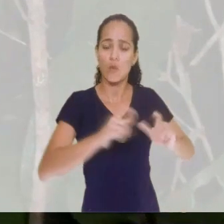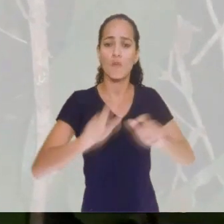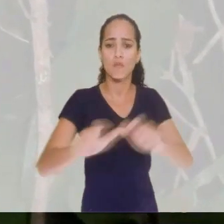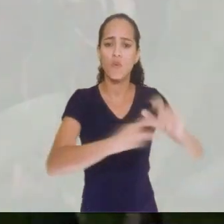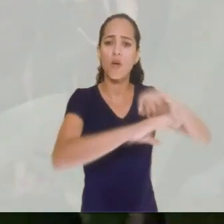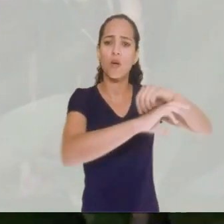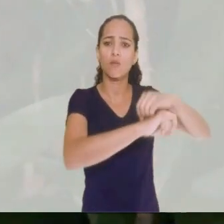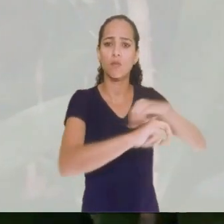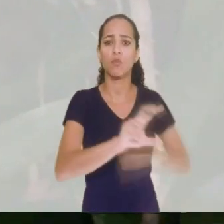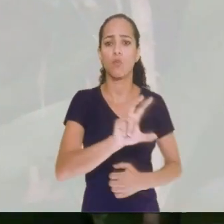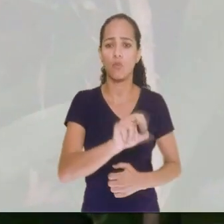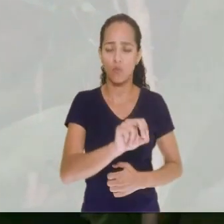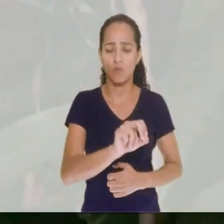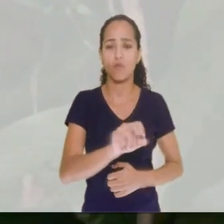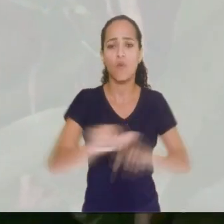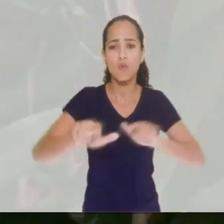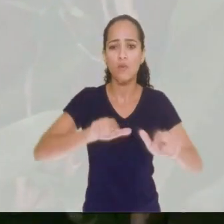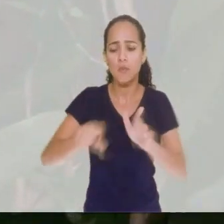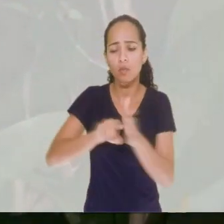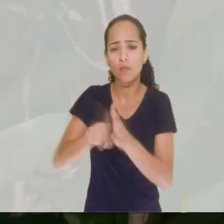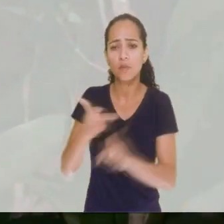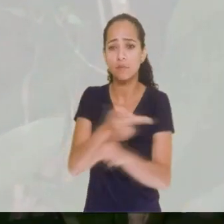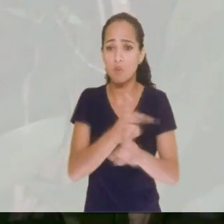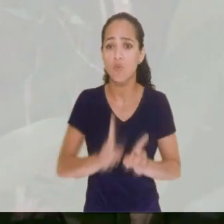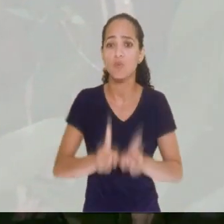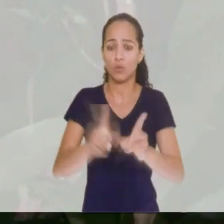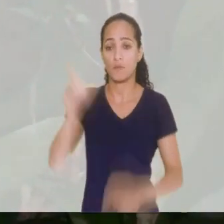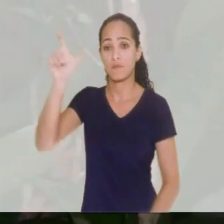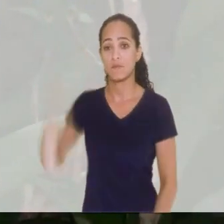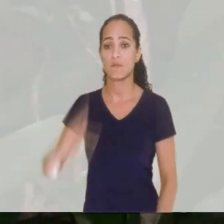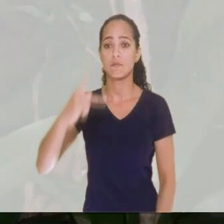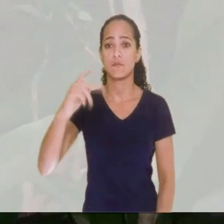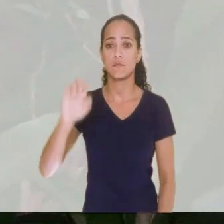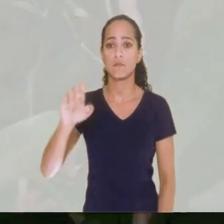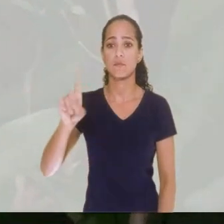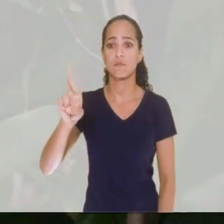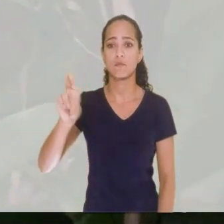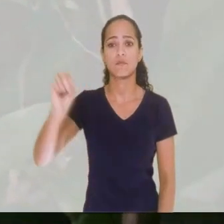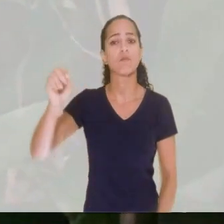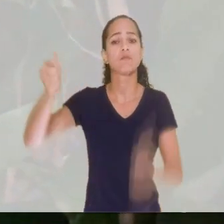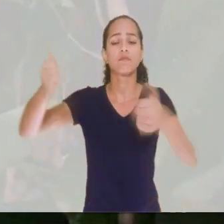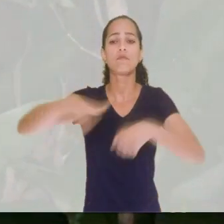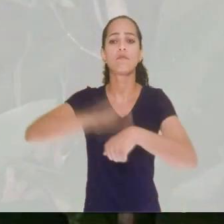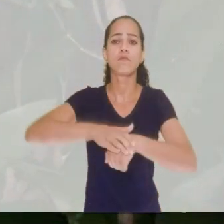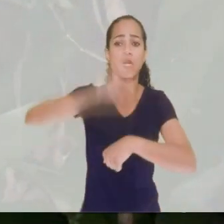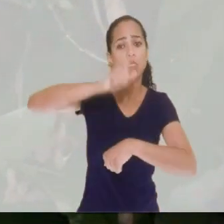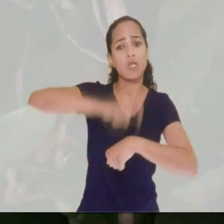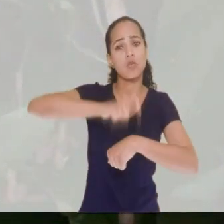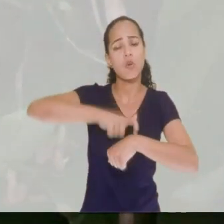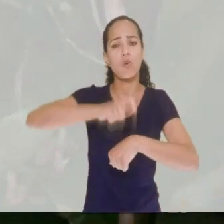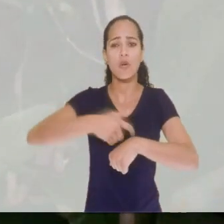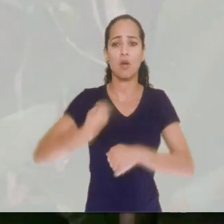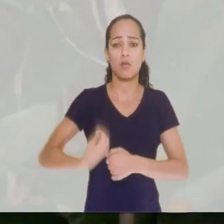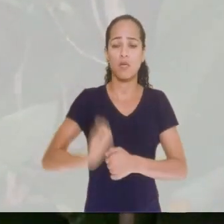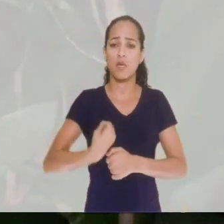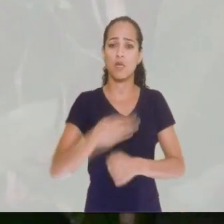os ovinhos. Então o trabalho vai continuar, as buscas vão continuar. Mas, nesse horário aqui, o Pedro vai falar melhor, já é um horário que